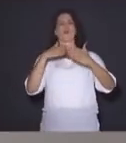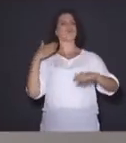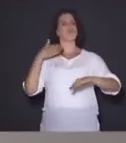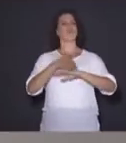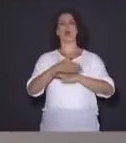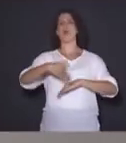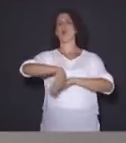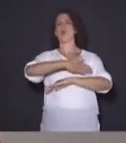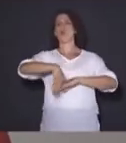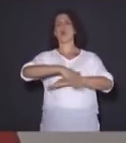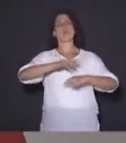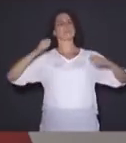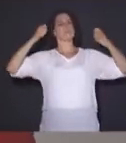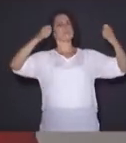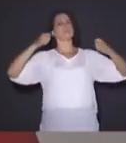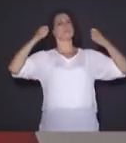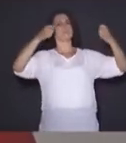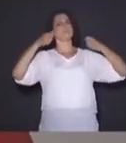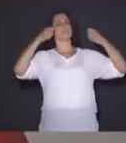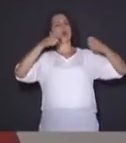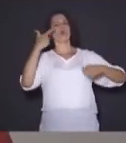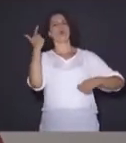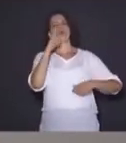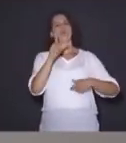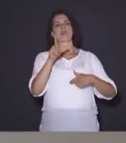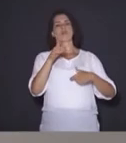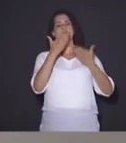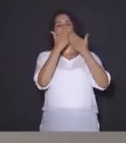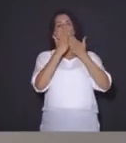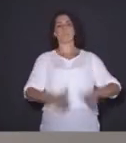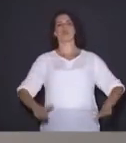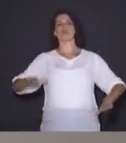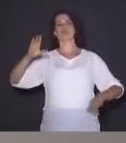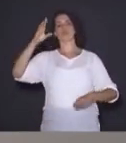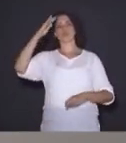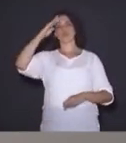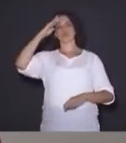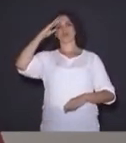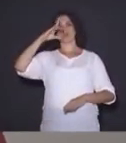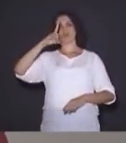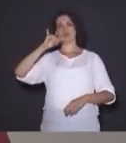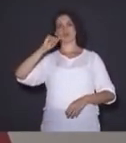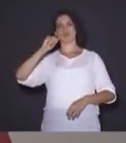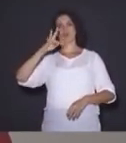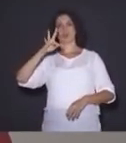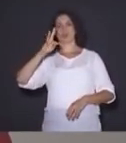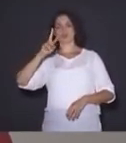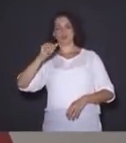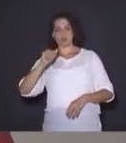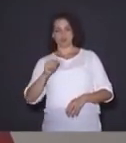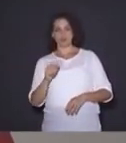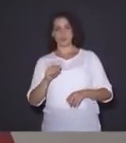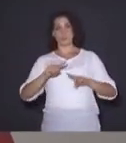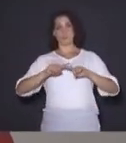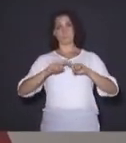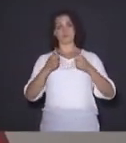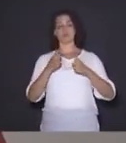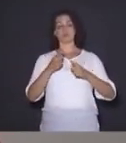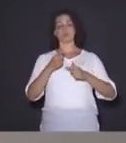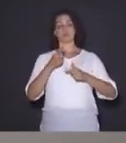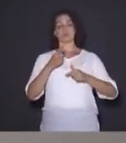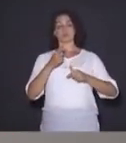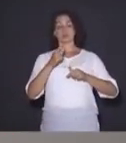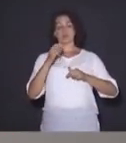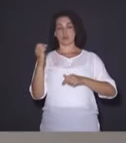conseguiram derrubar a ditadura mas foi feita uma transição por cima a nova